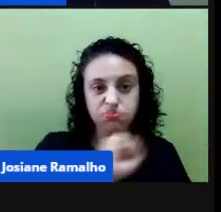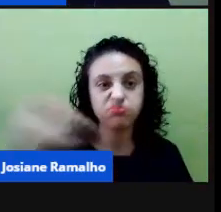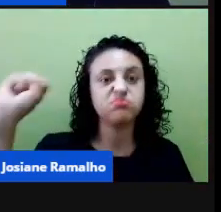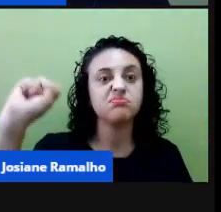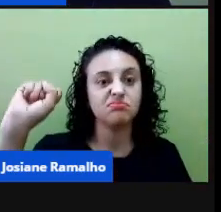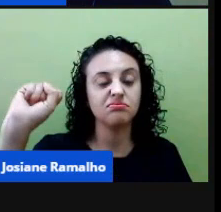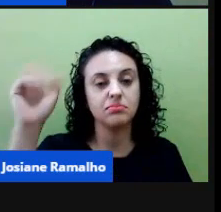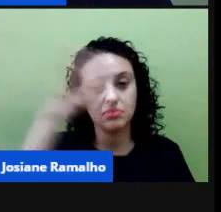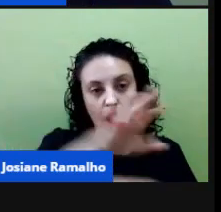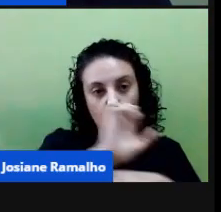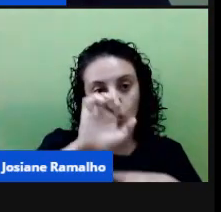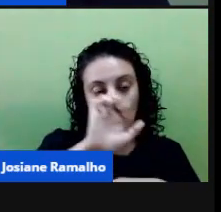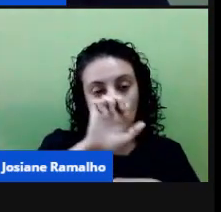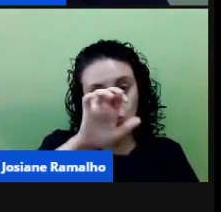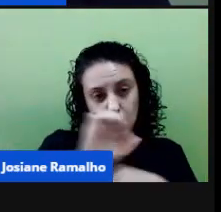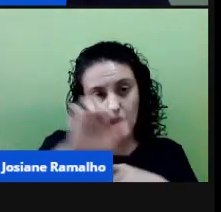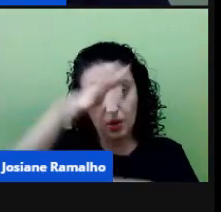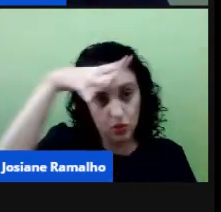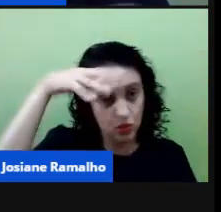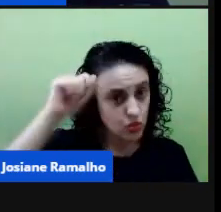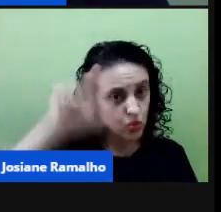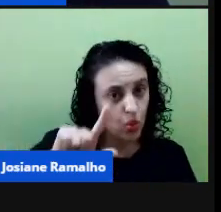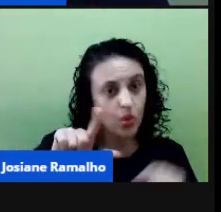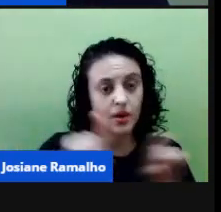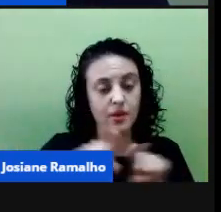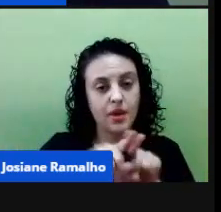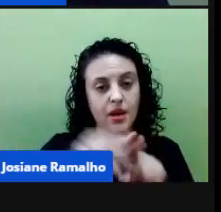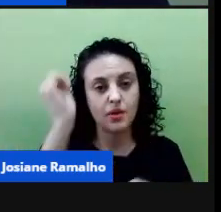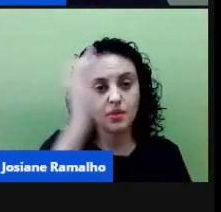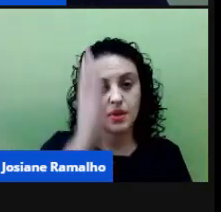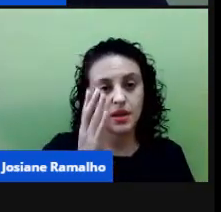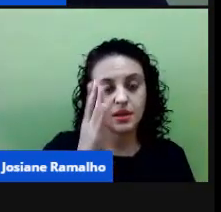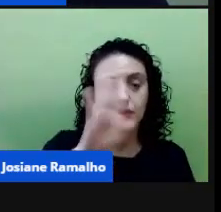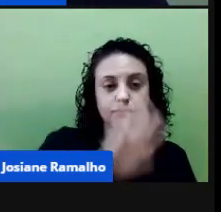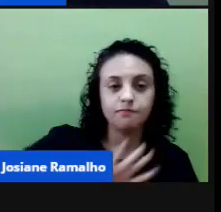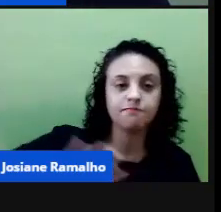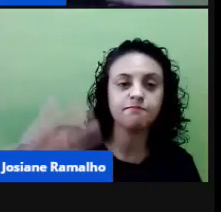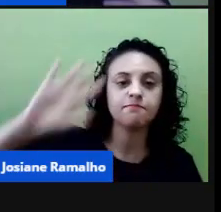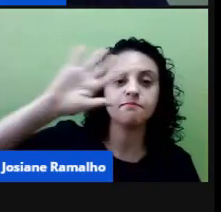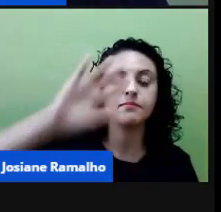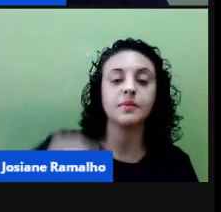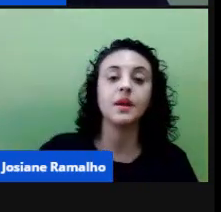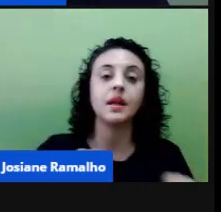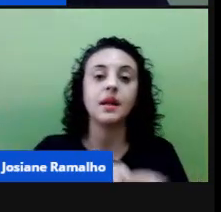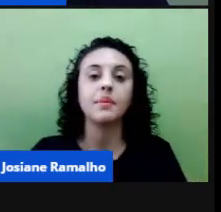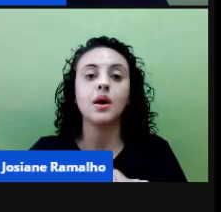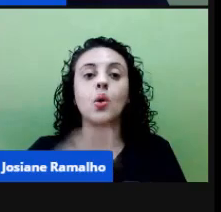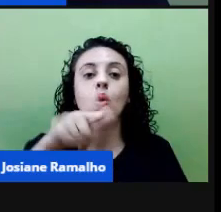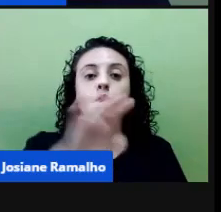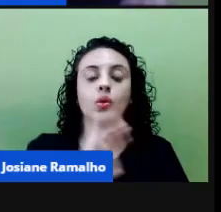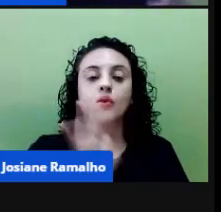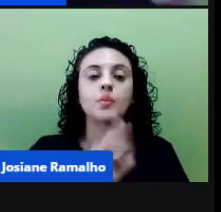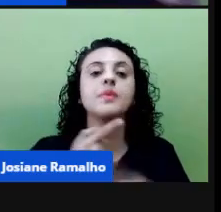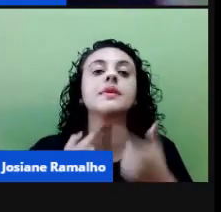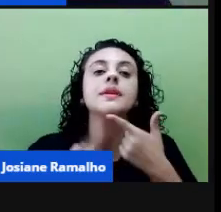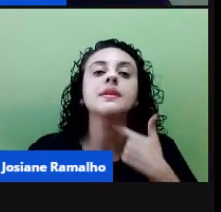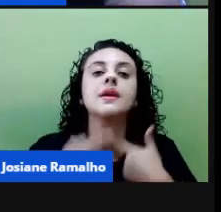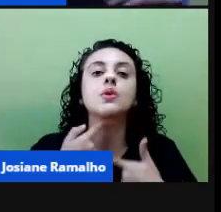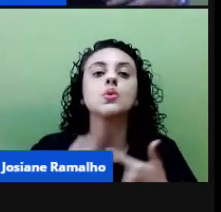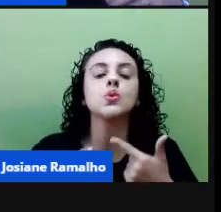no Brasil. Daí depois vem Desejo Selvagem, Corpo e Alma de Mulher,